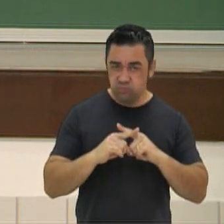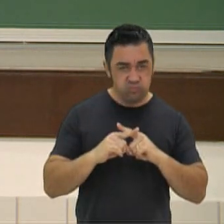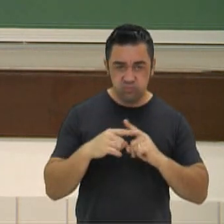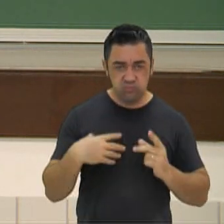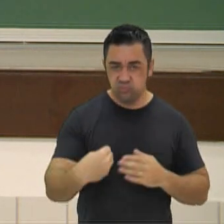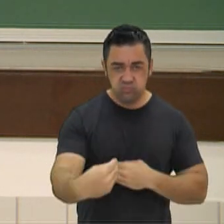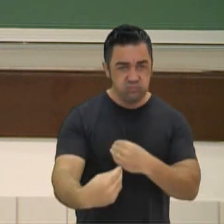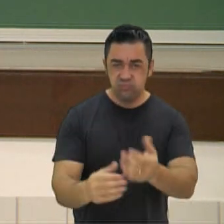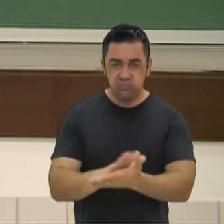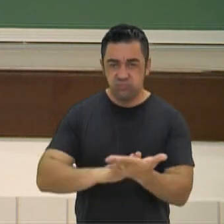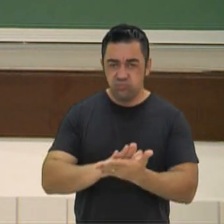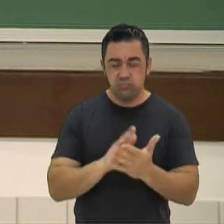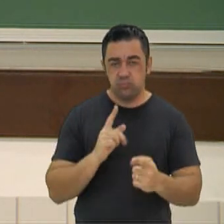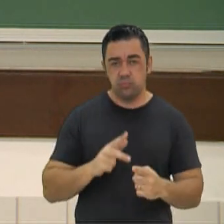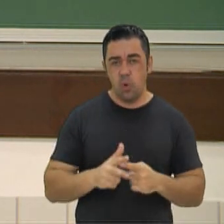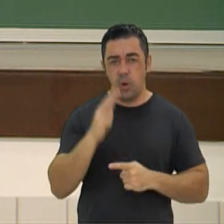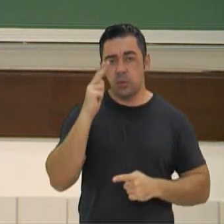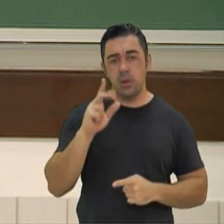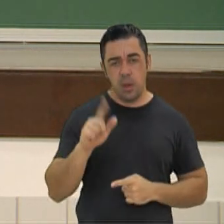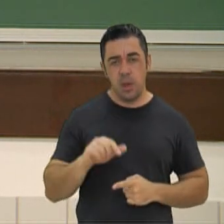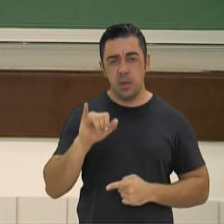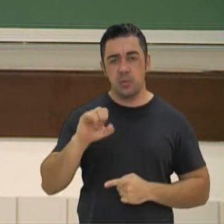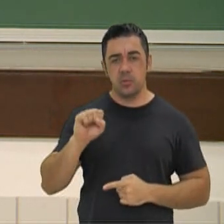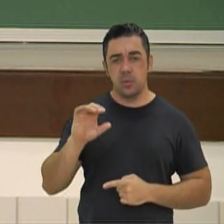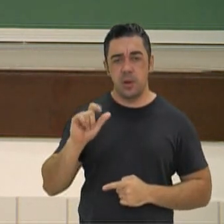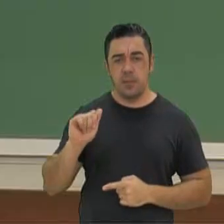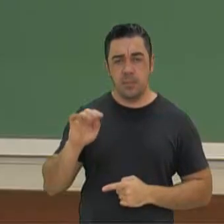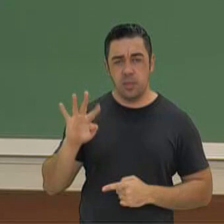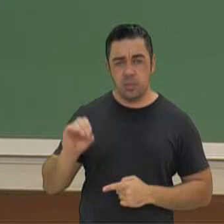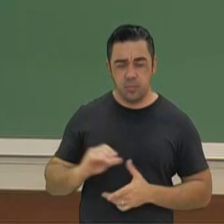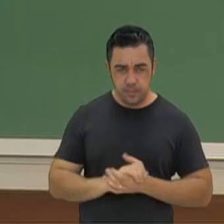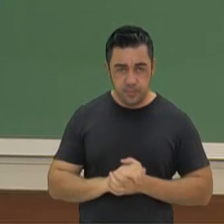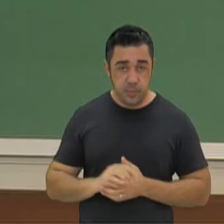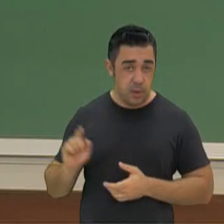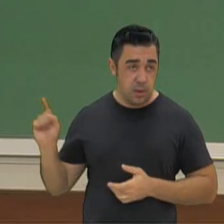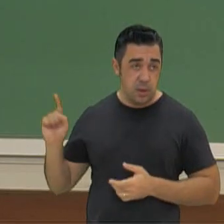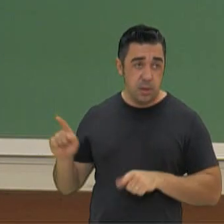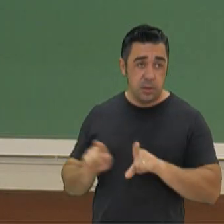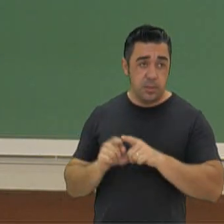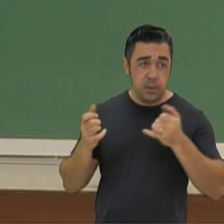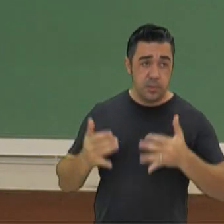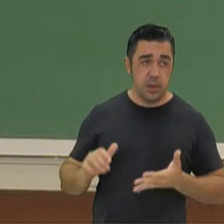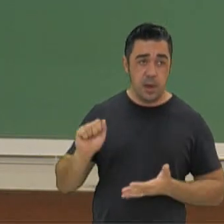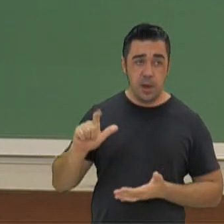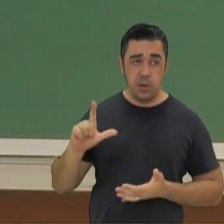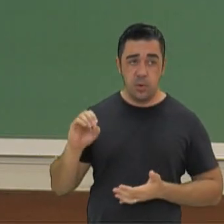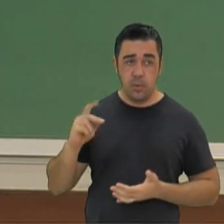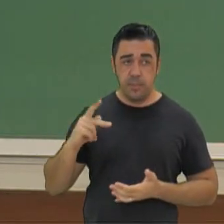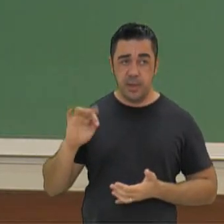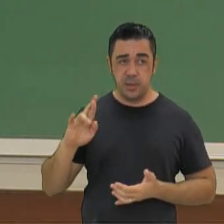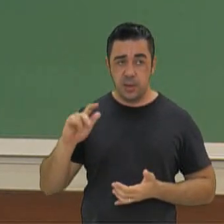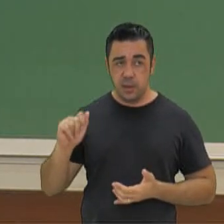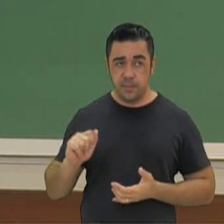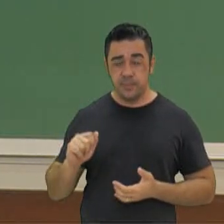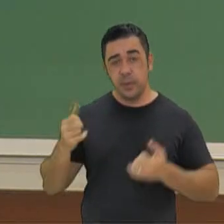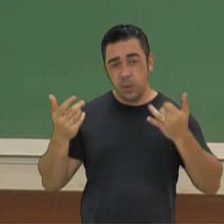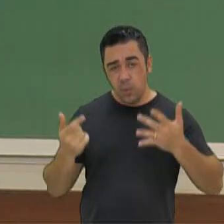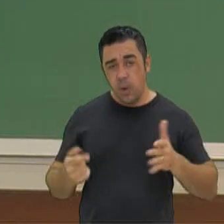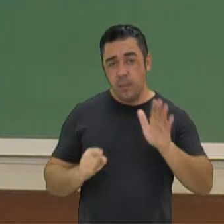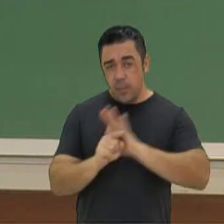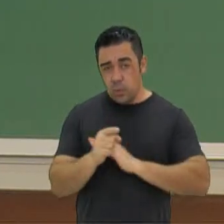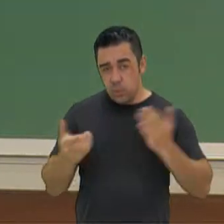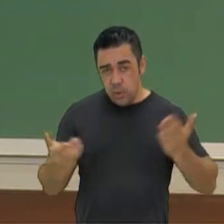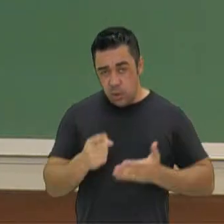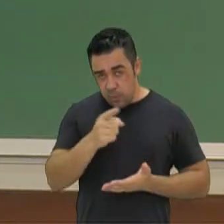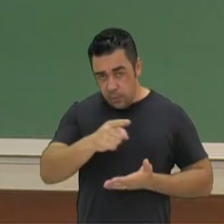Tá? Então, aqui nós vamos falar principalmente da alopatria, que é o que mais vai aparecer nos vestibulares para vocês. Como no exercício que nós